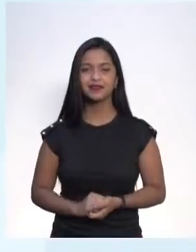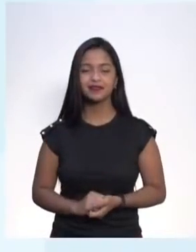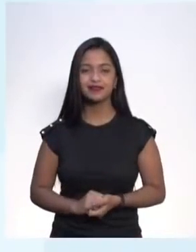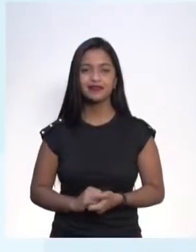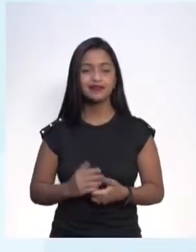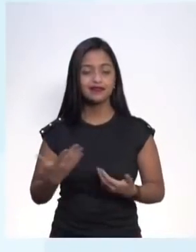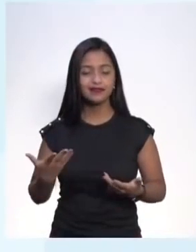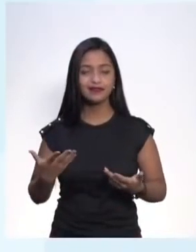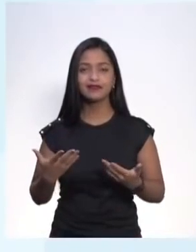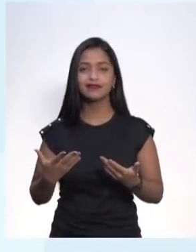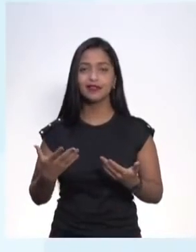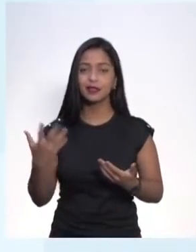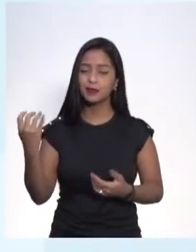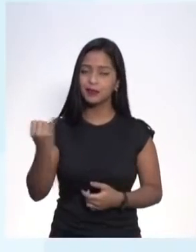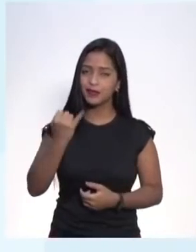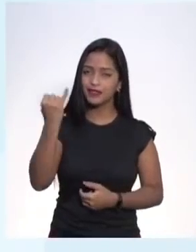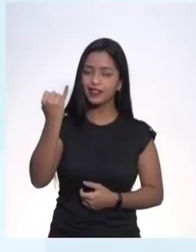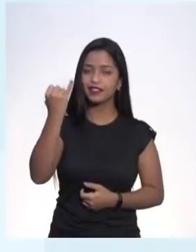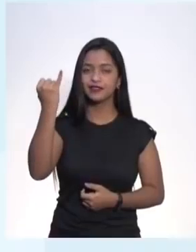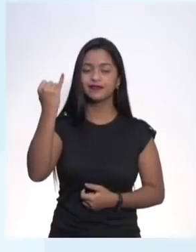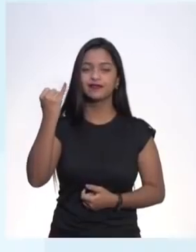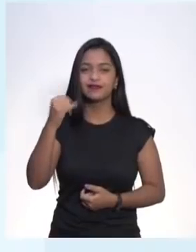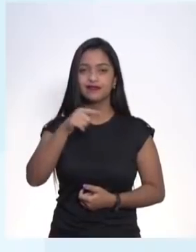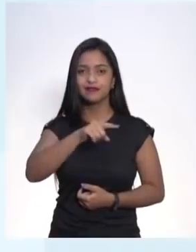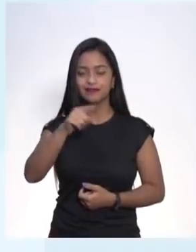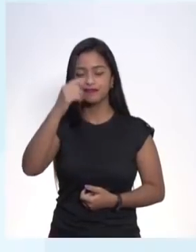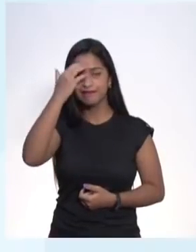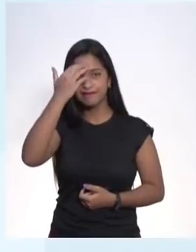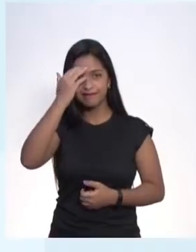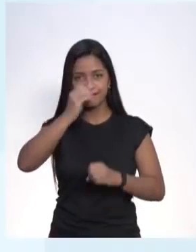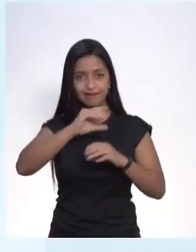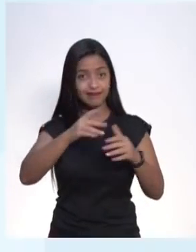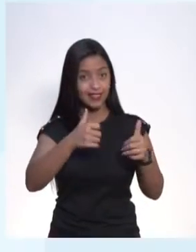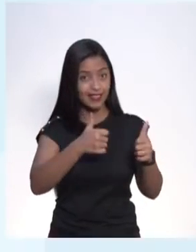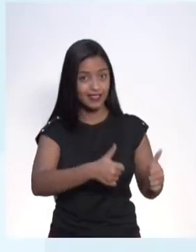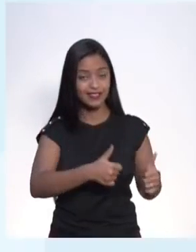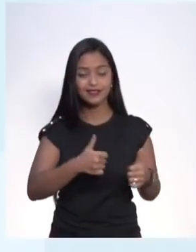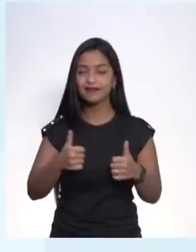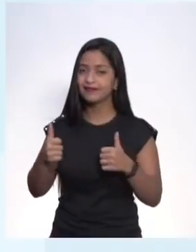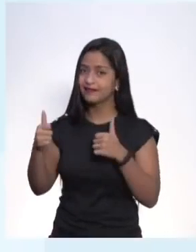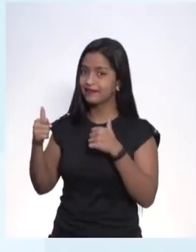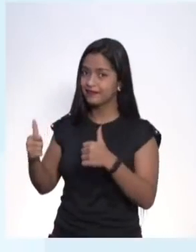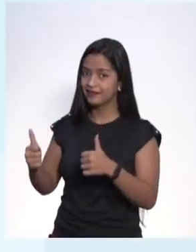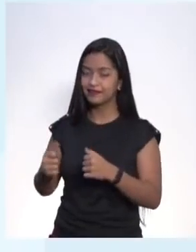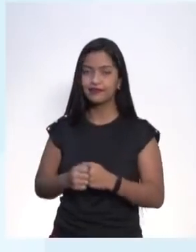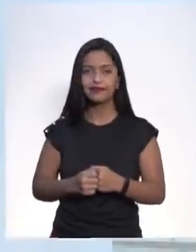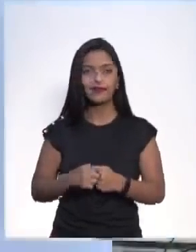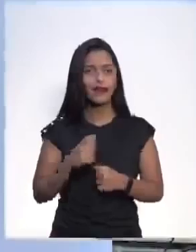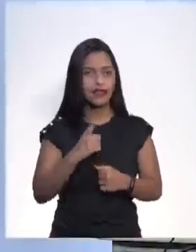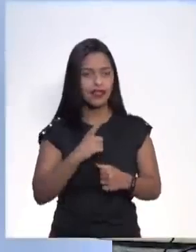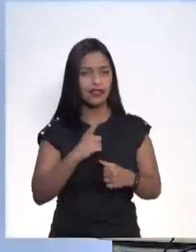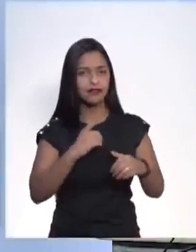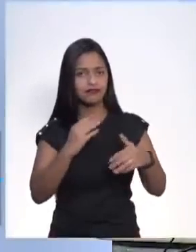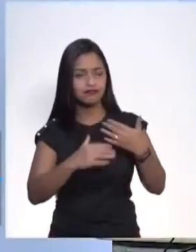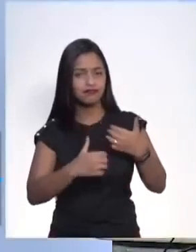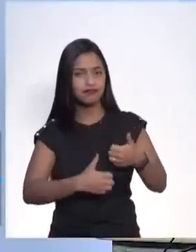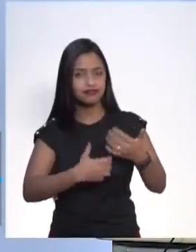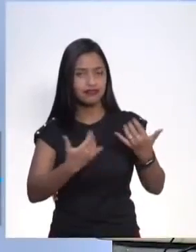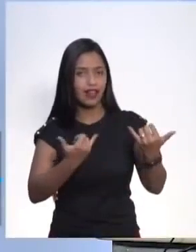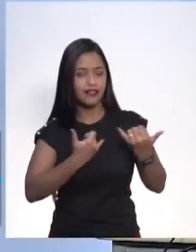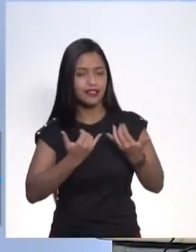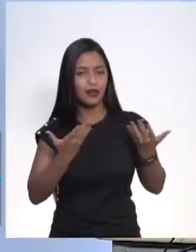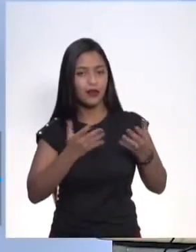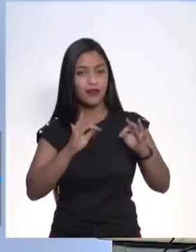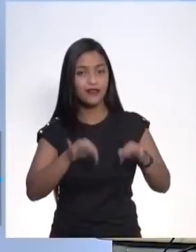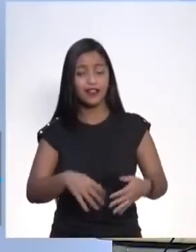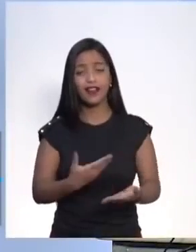essa projeção é importante para esse plano. Beleza, Ana? Beleza. Fechado? Algum recadinho agora para o final? Já estamos